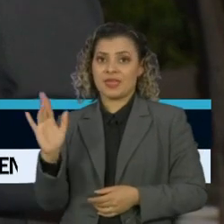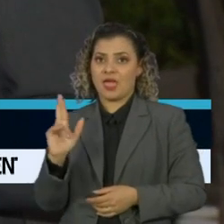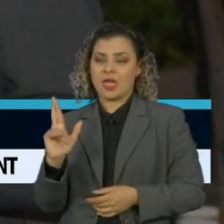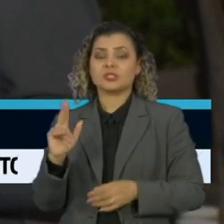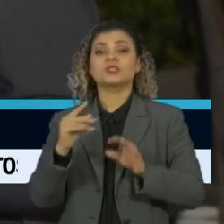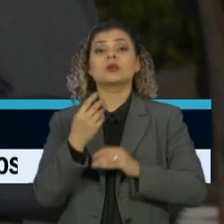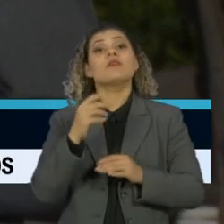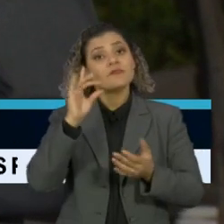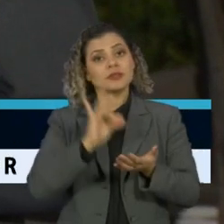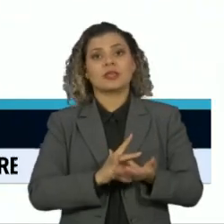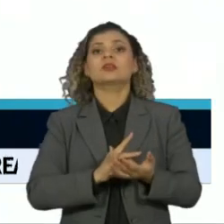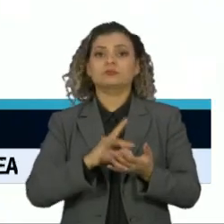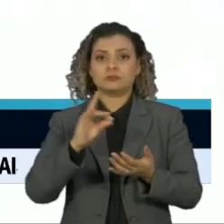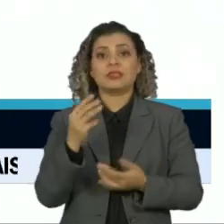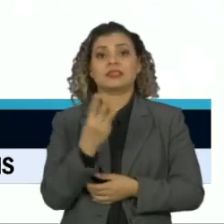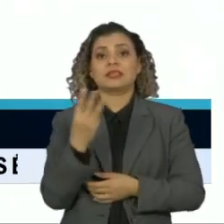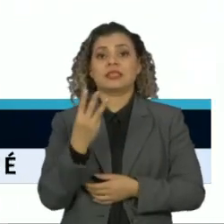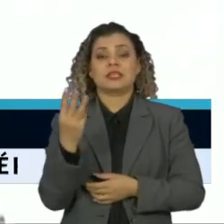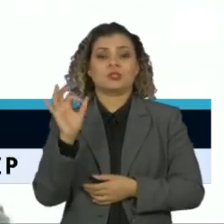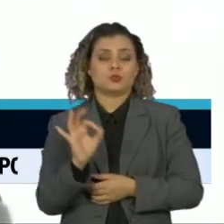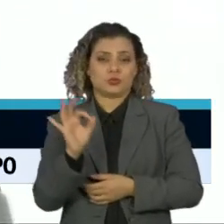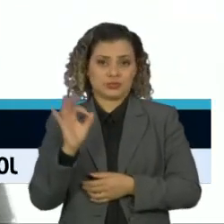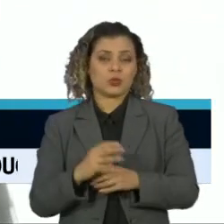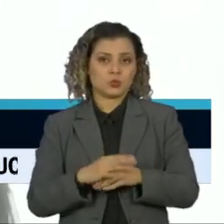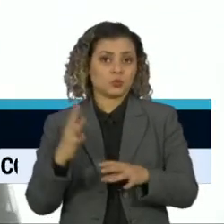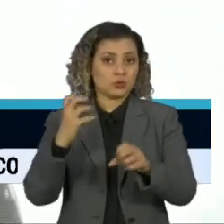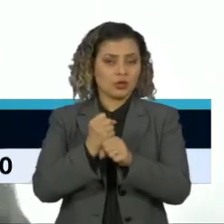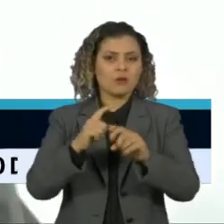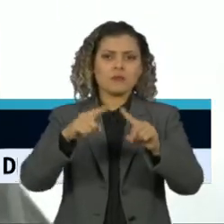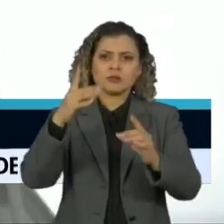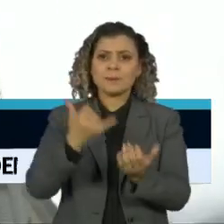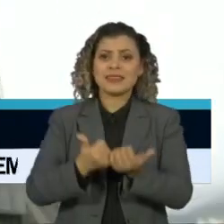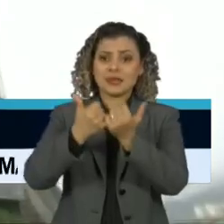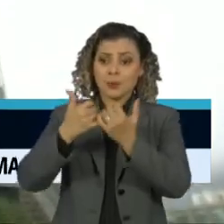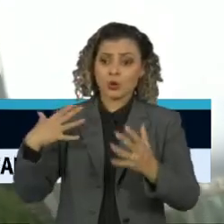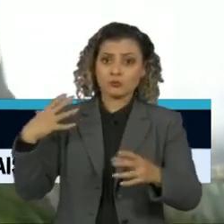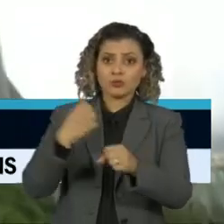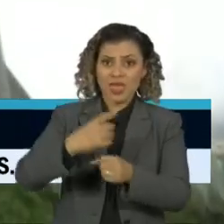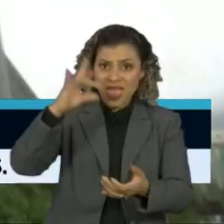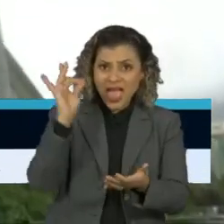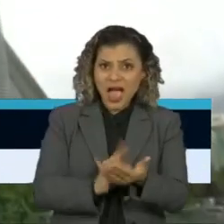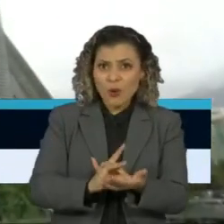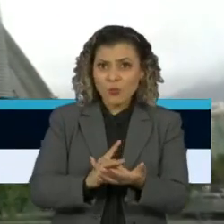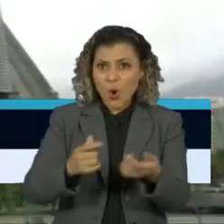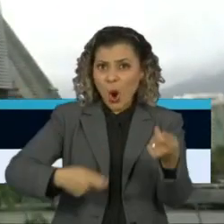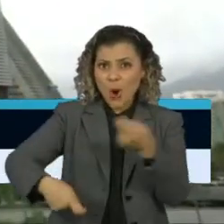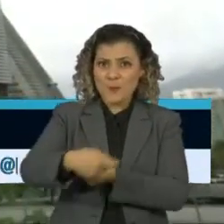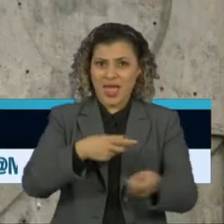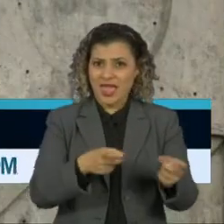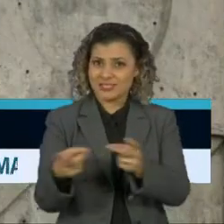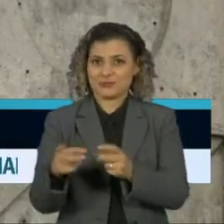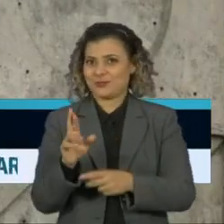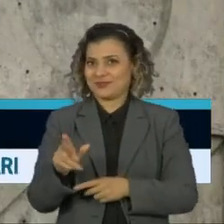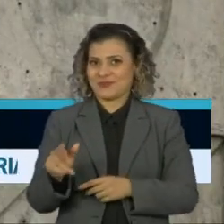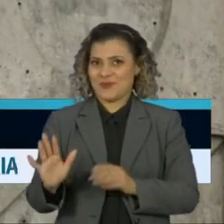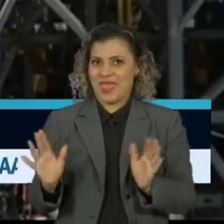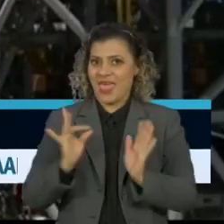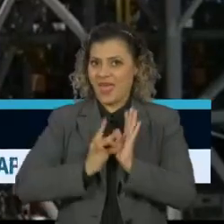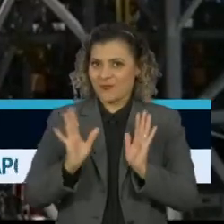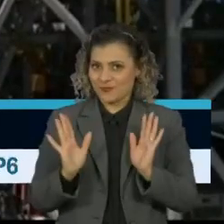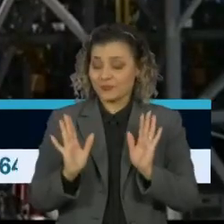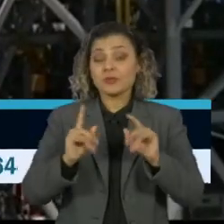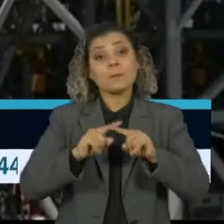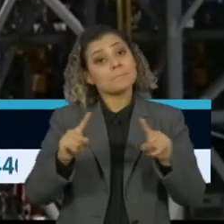de um terço do total. É claro que o patrimônio líquido não reflete o valor real de comercialização dessas estatais.